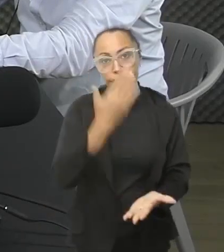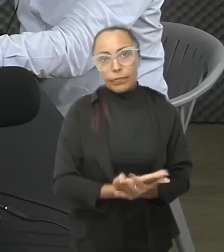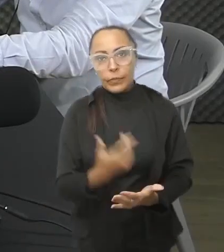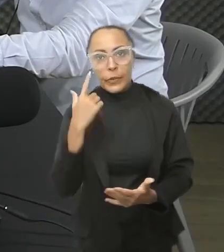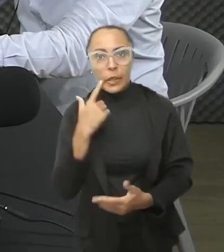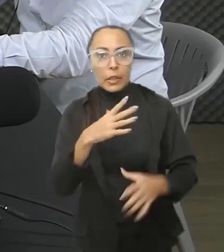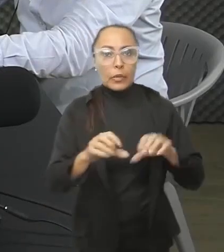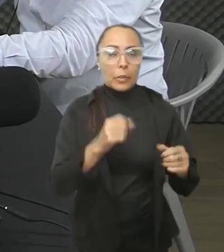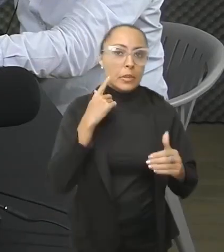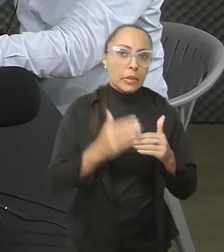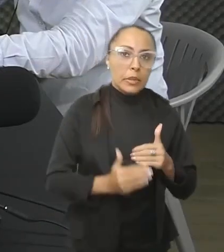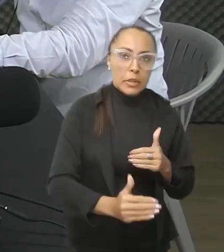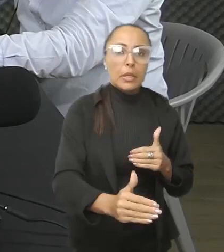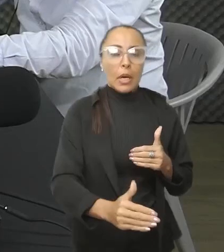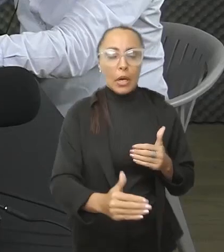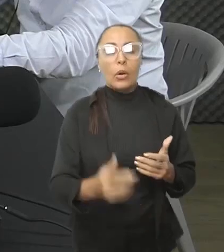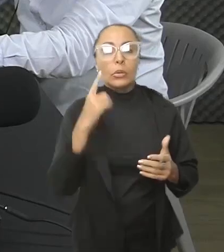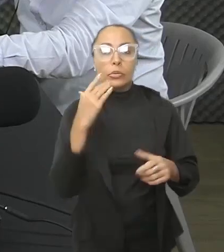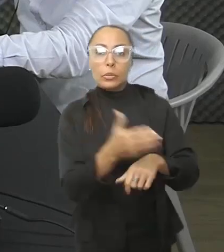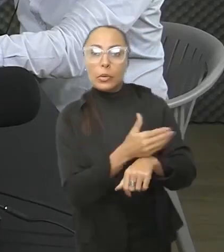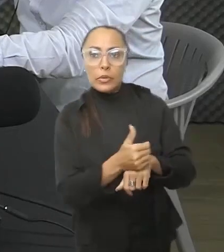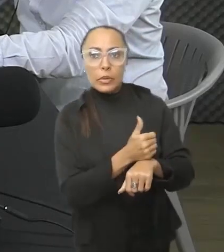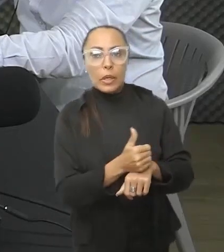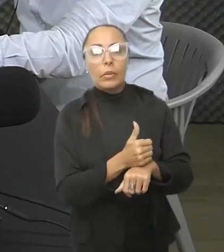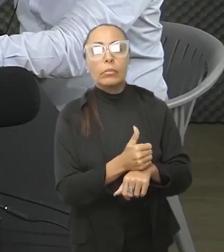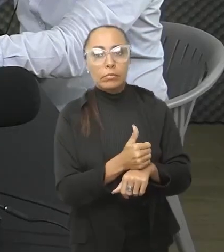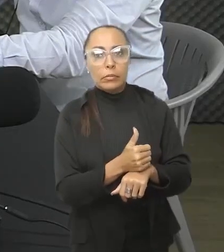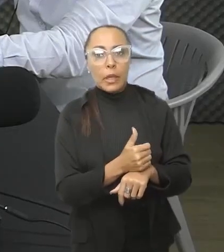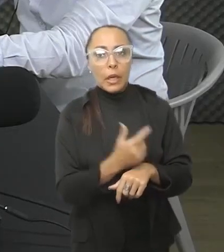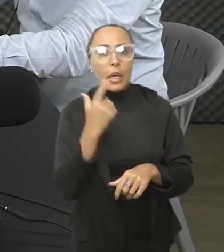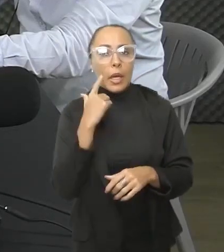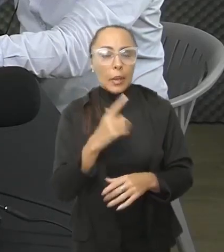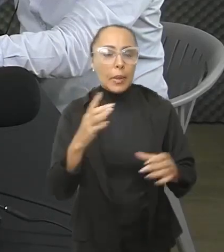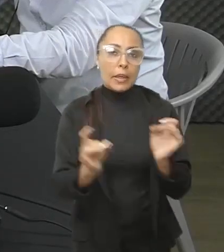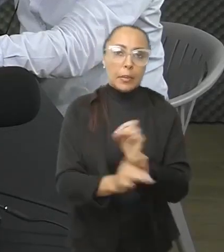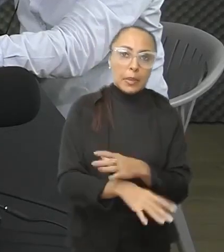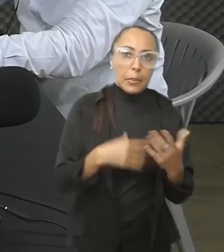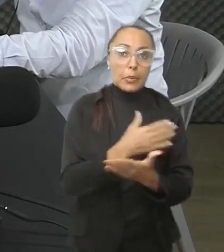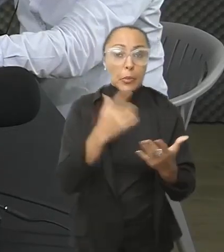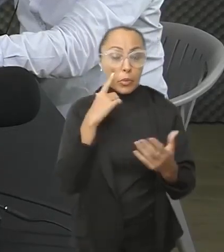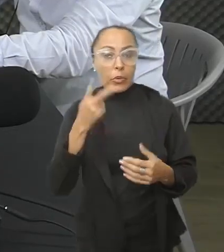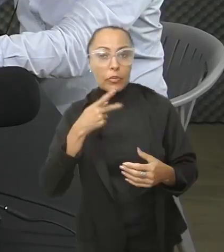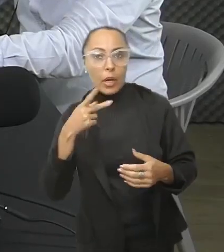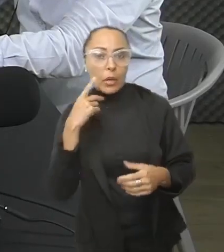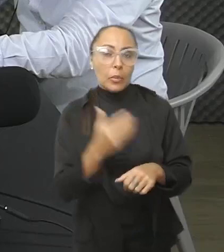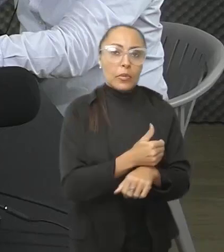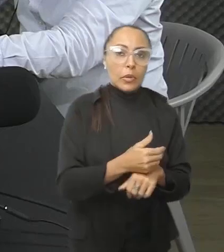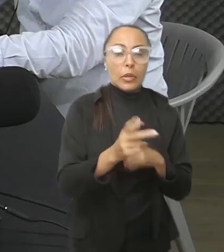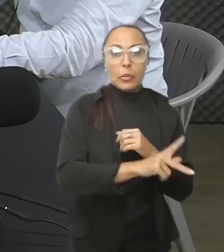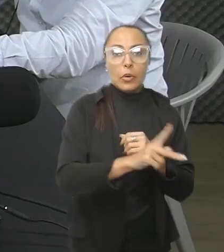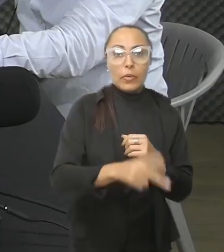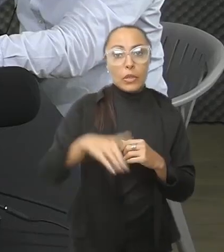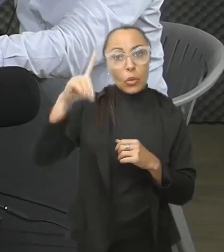formação inicial e continuada desses profissionais, e para concluir mesmo, quando eu digo profissional, é do professor, do diretor